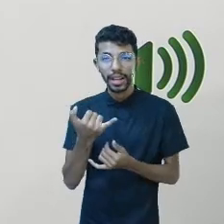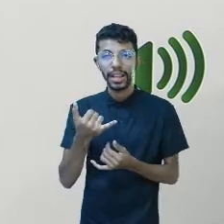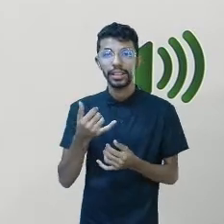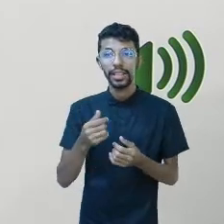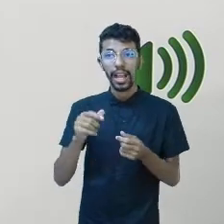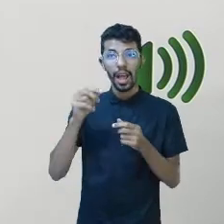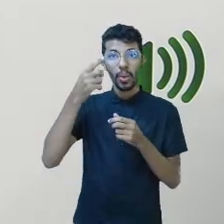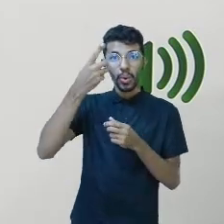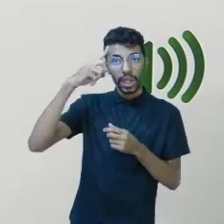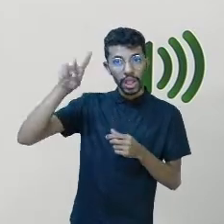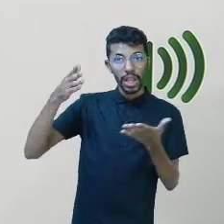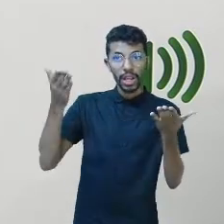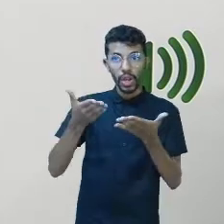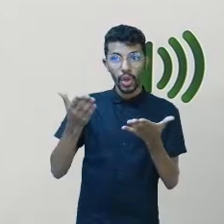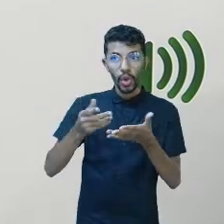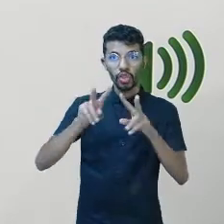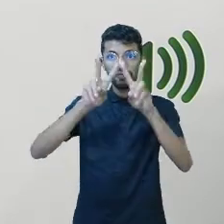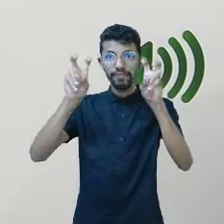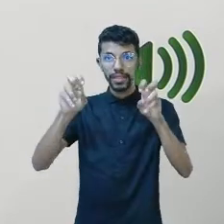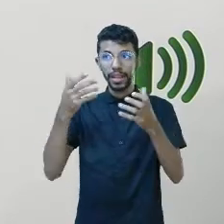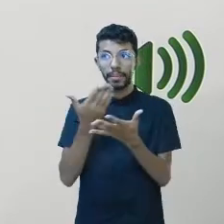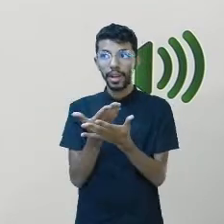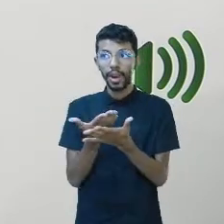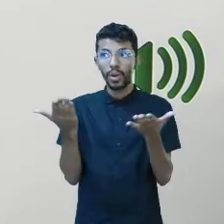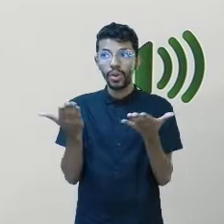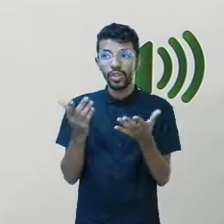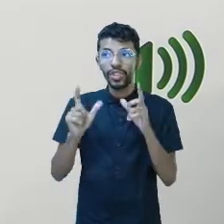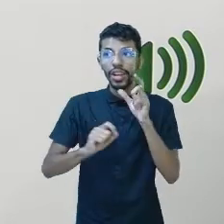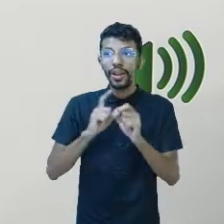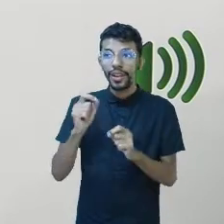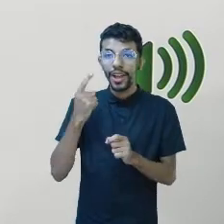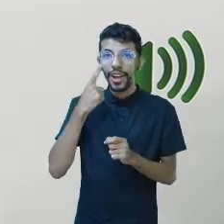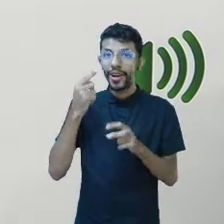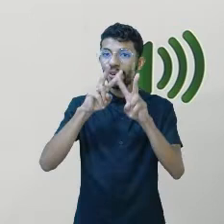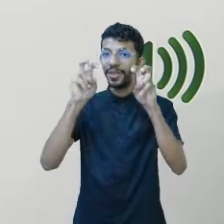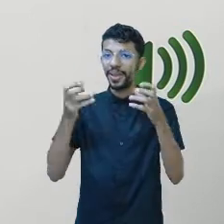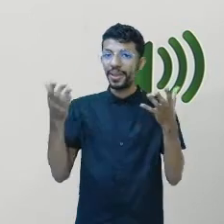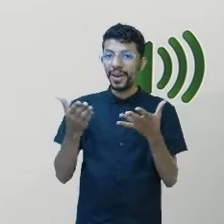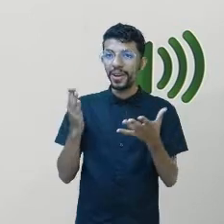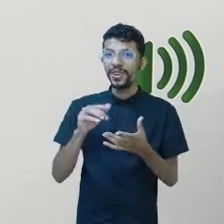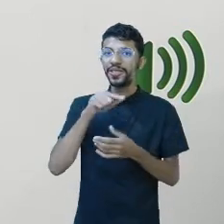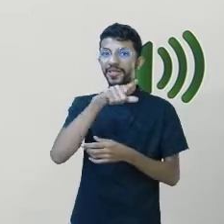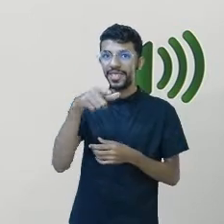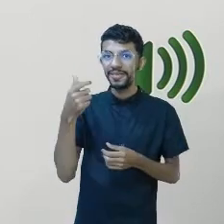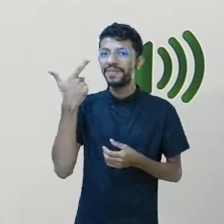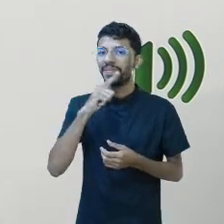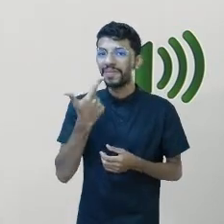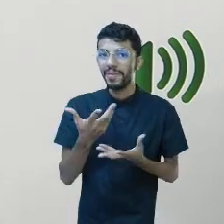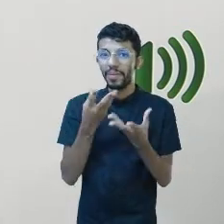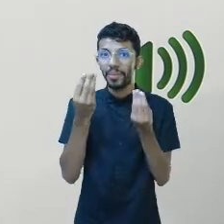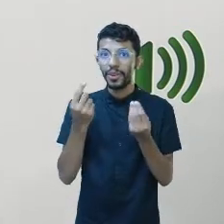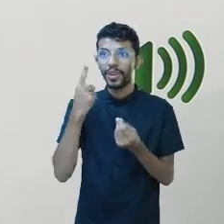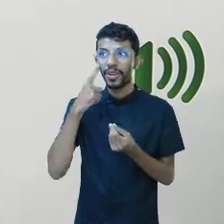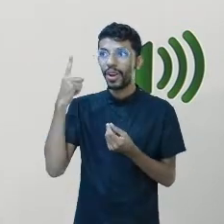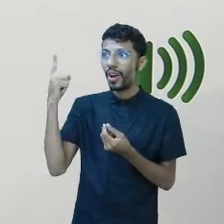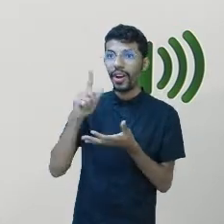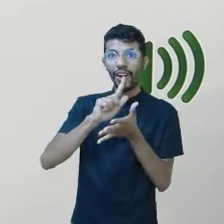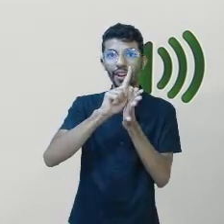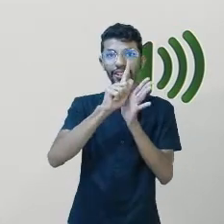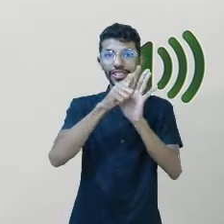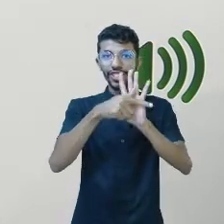hoje e o tema da nossa aula. E o tema da nossa aula hoje vai te fazer sorrir bastante. O nosso tema é o gênero